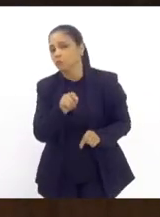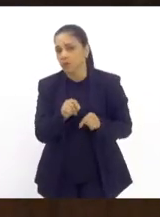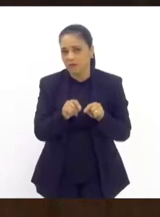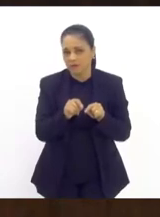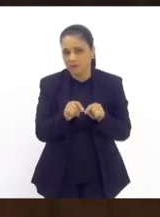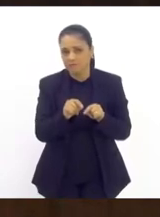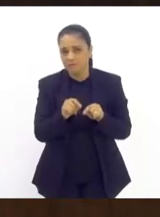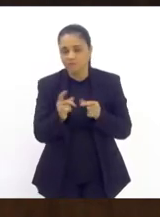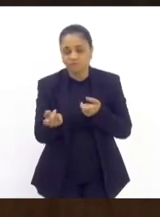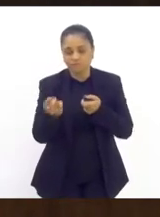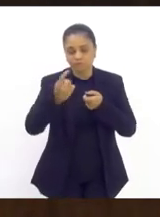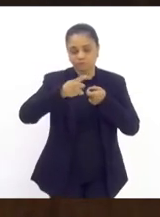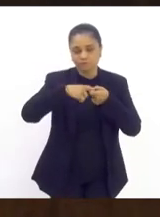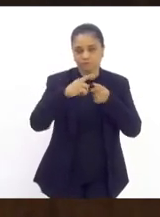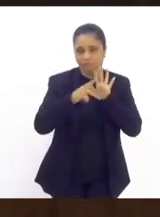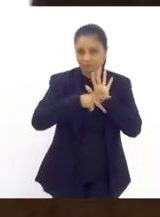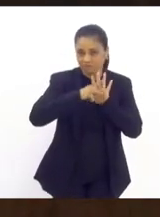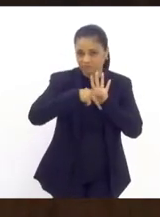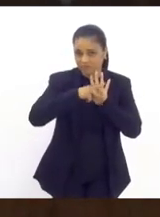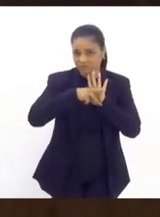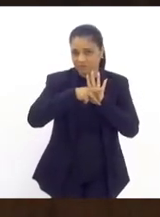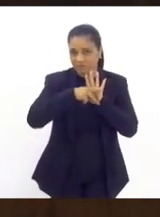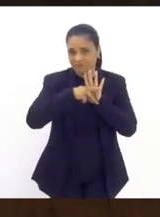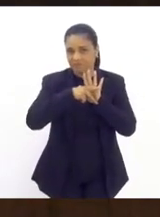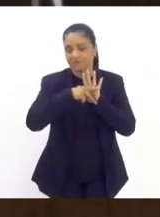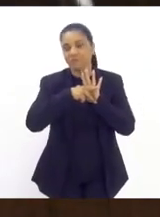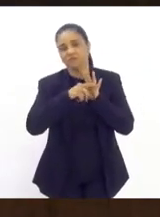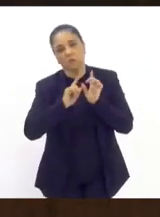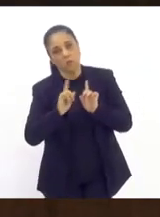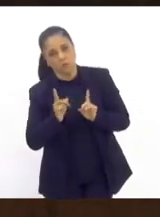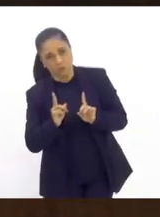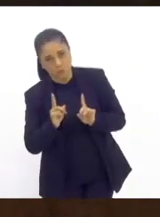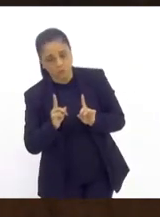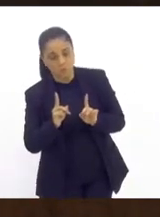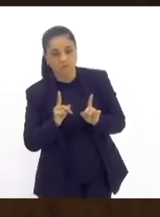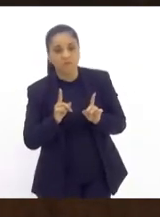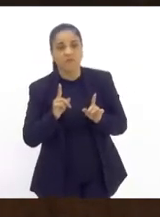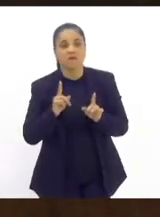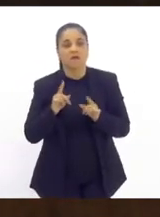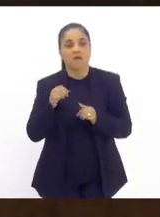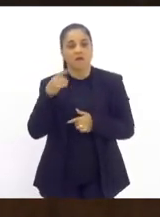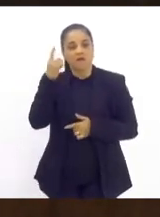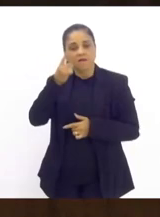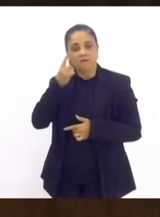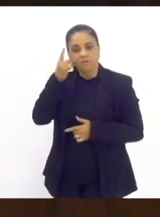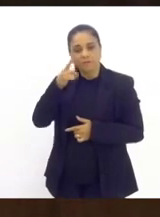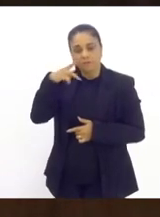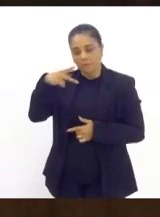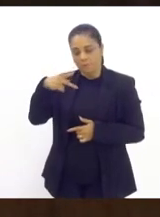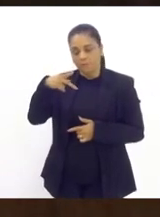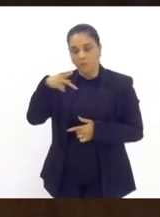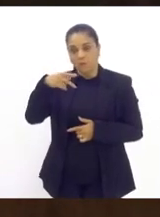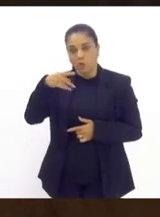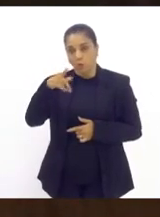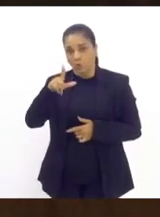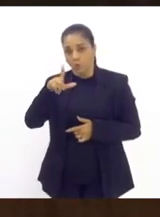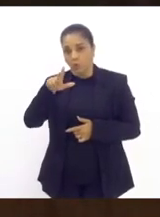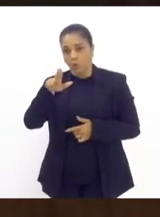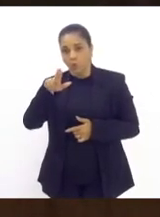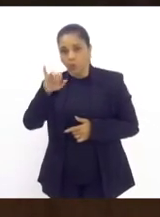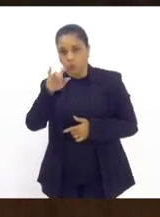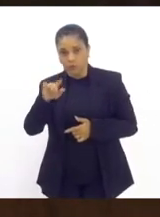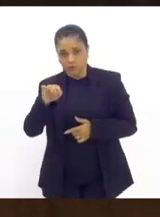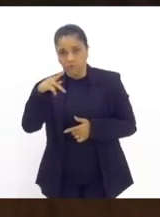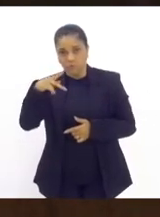retornar se é o caso ou não a partir da fala do deputado Luiz Paulo mas que a gente pudesse se